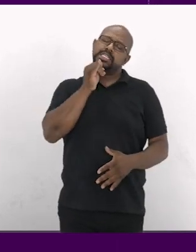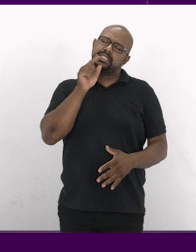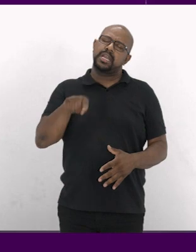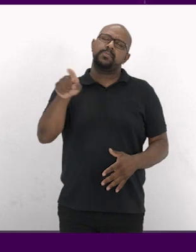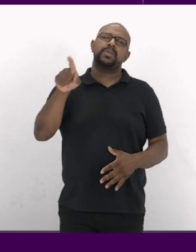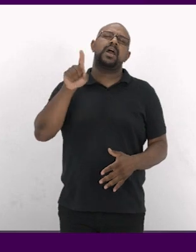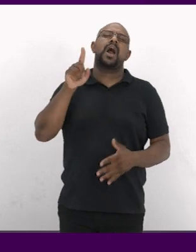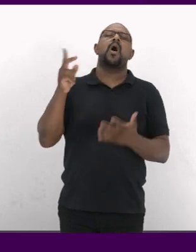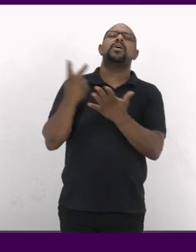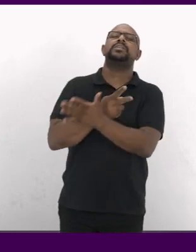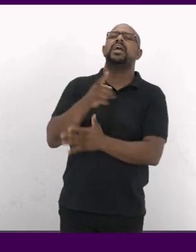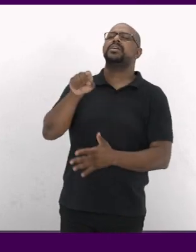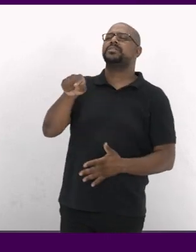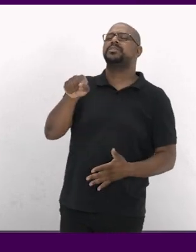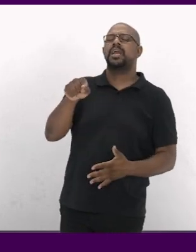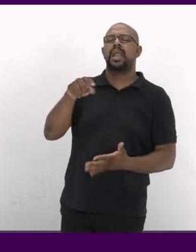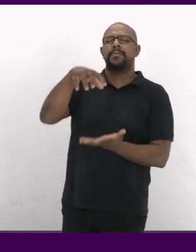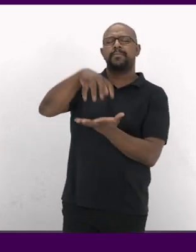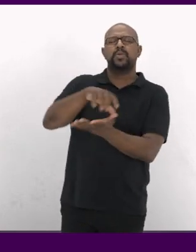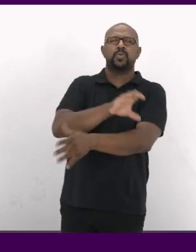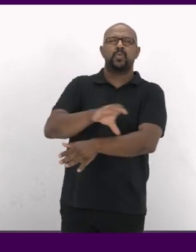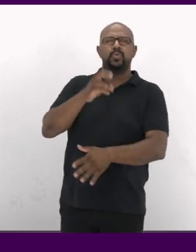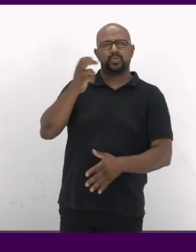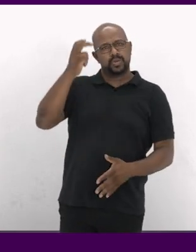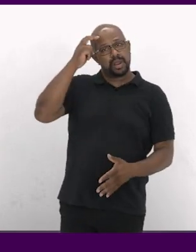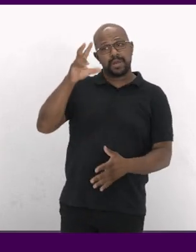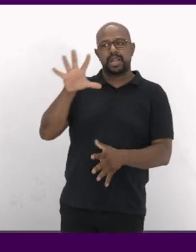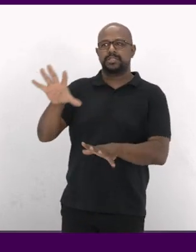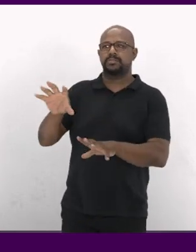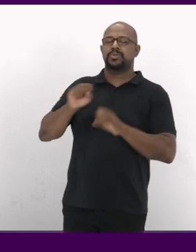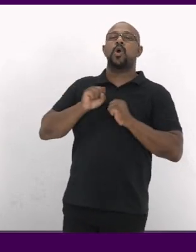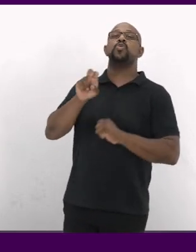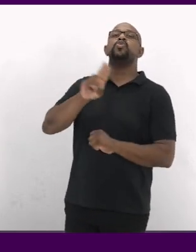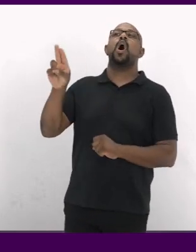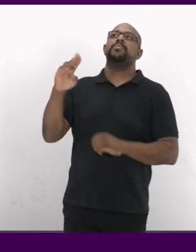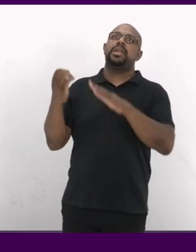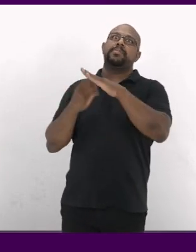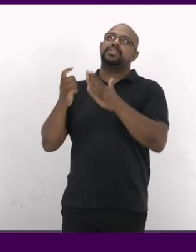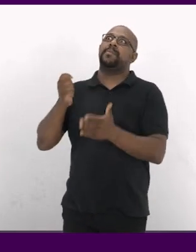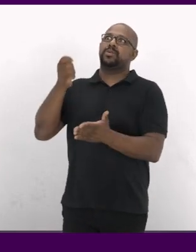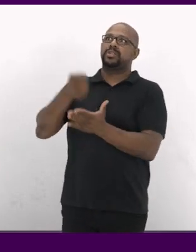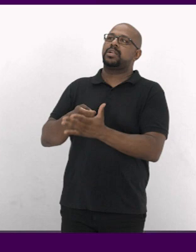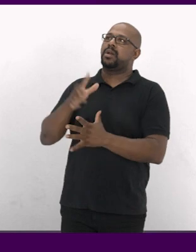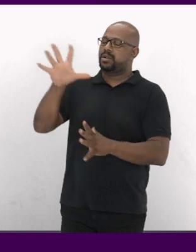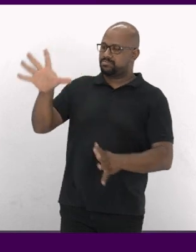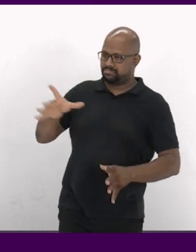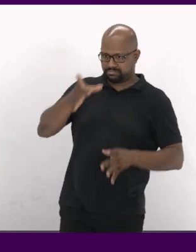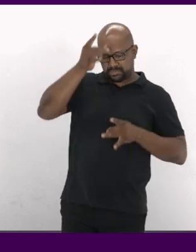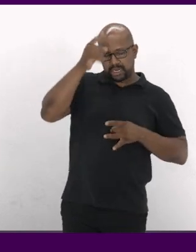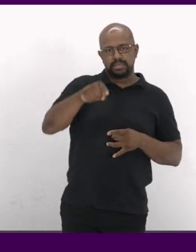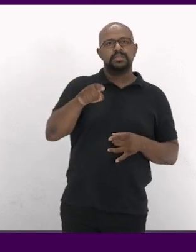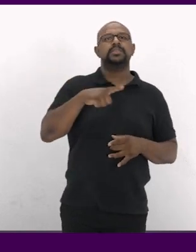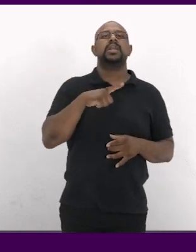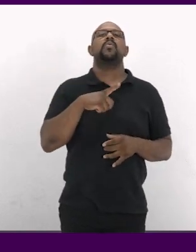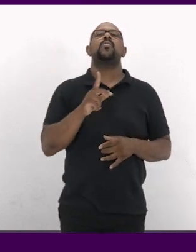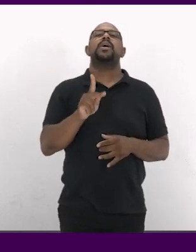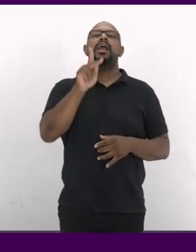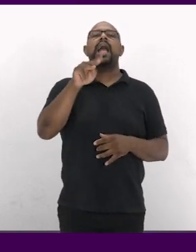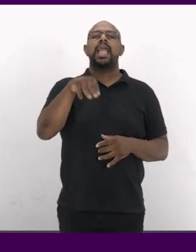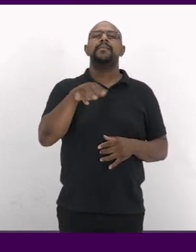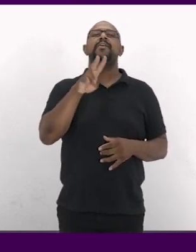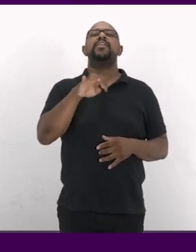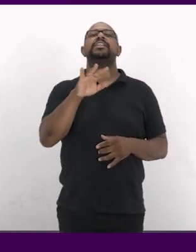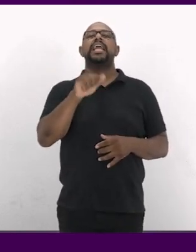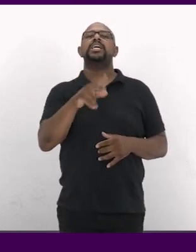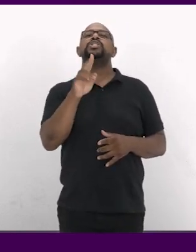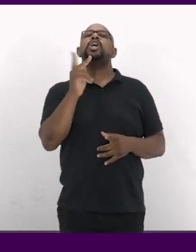naming rights, que acontece quando o equipamento cultural adota o nome da empresa patrocinadora. Ocorre, por exemplo, com o Quilômetros de